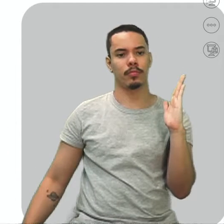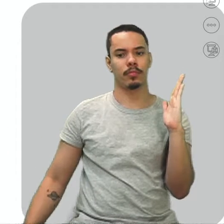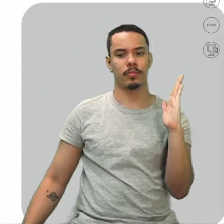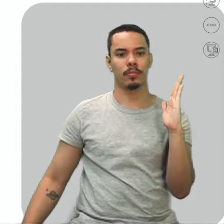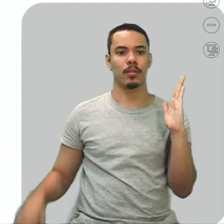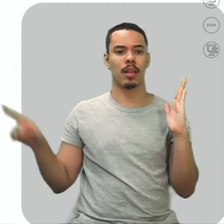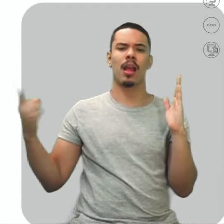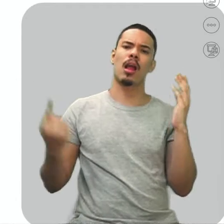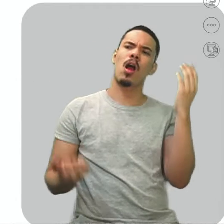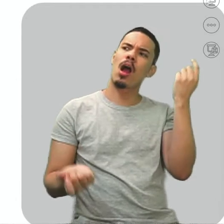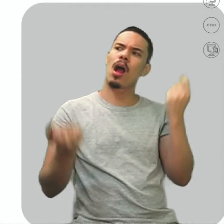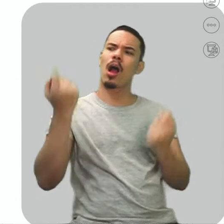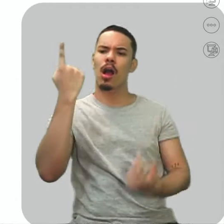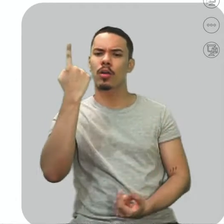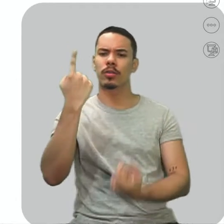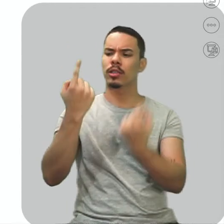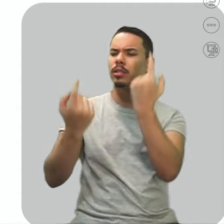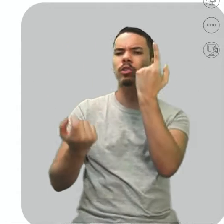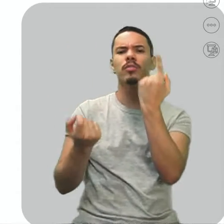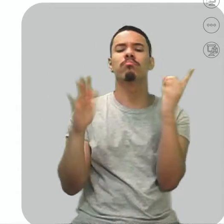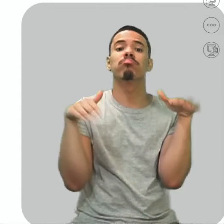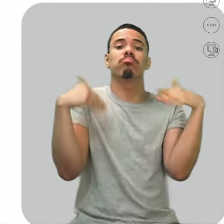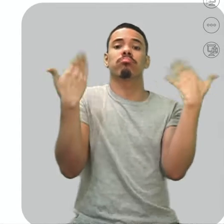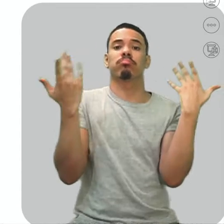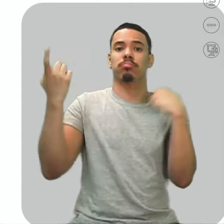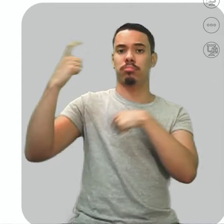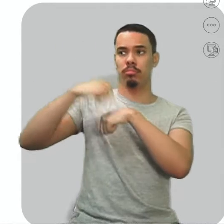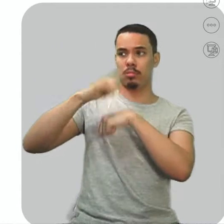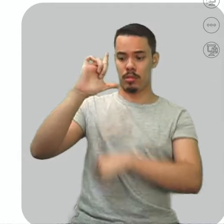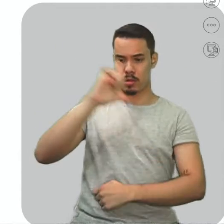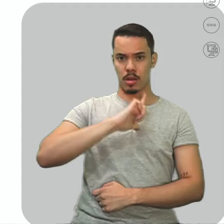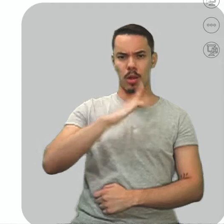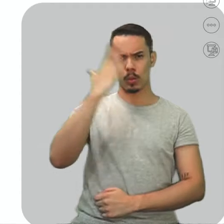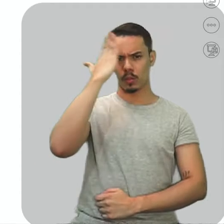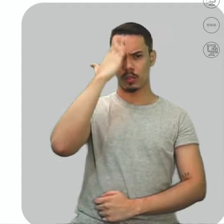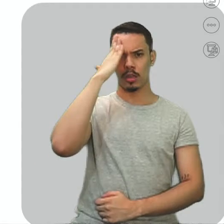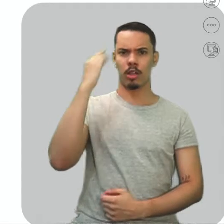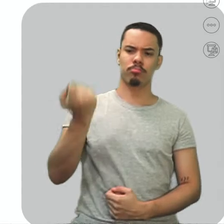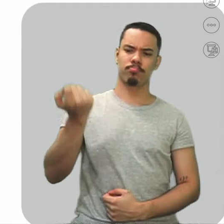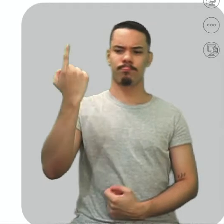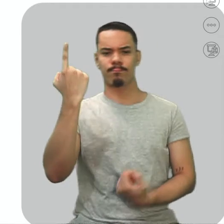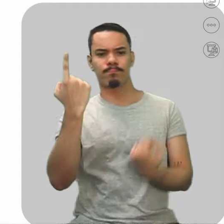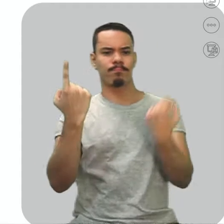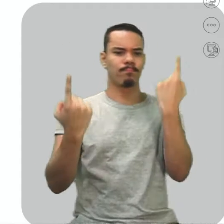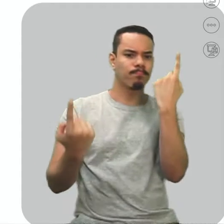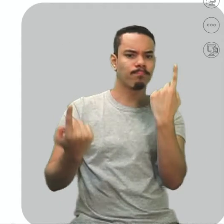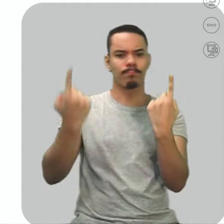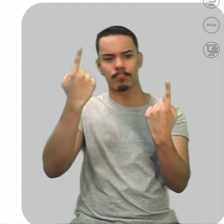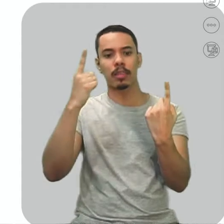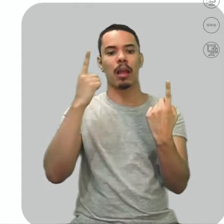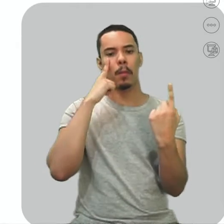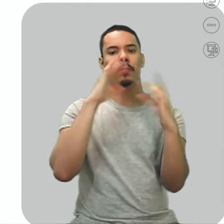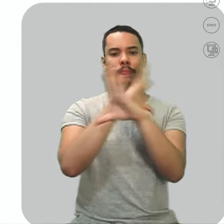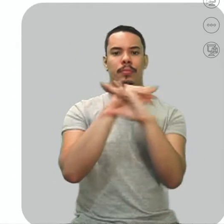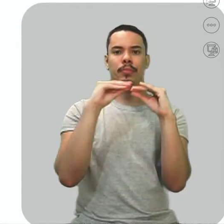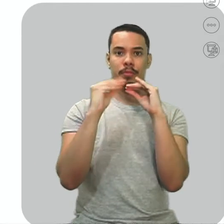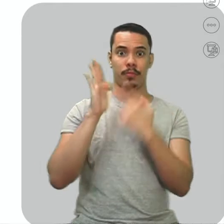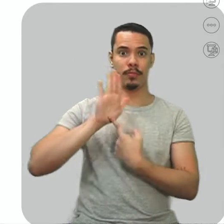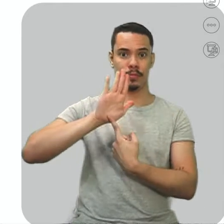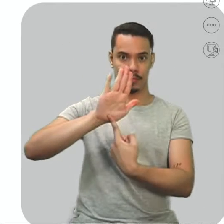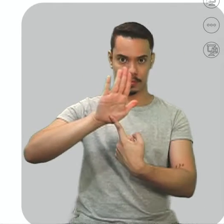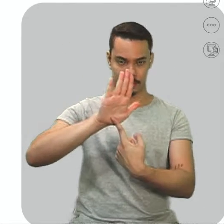alternativas né quando que eu tenho né quando eu sei que alternativa você vai ficar ligado na conjunção que